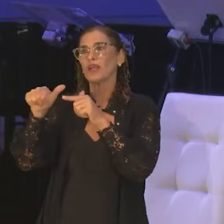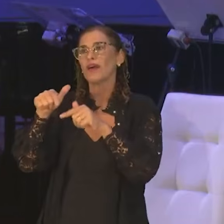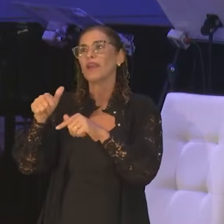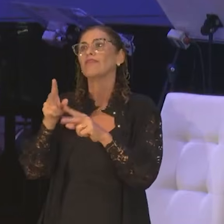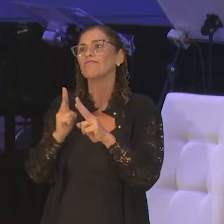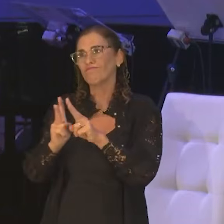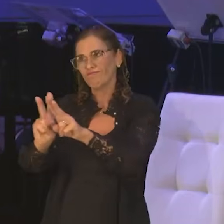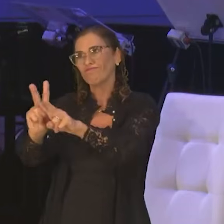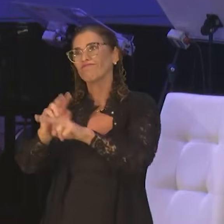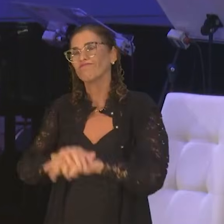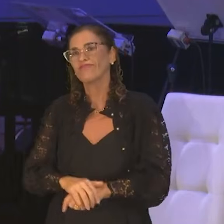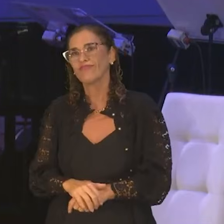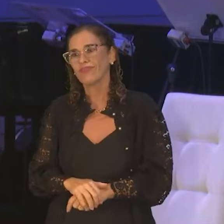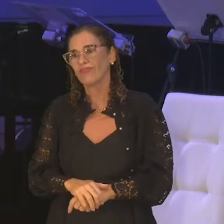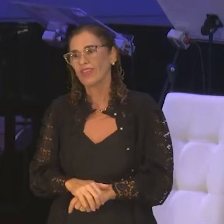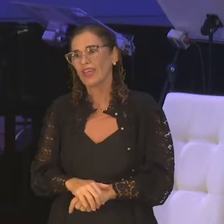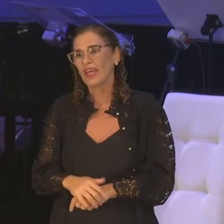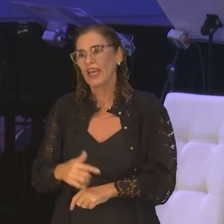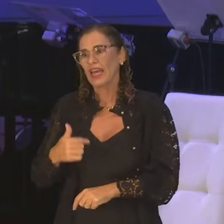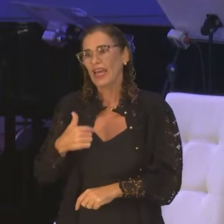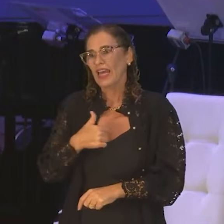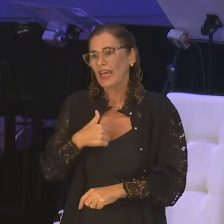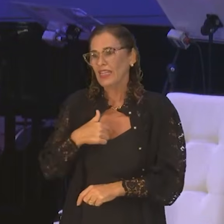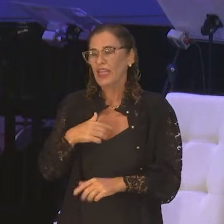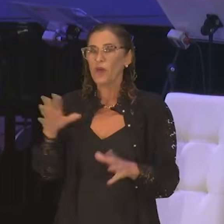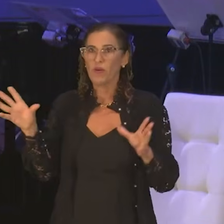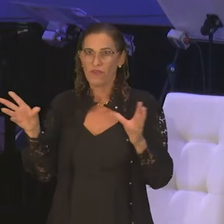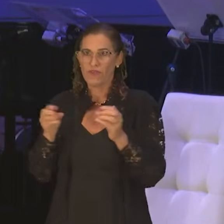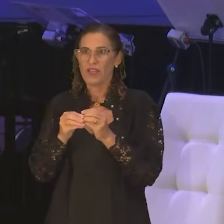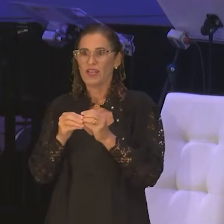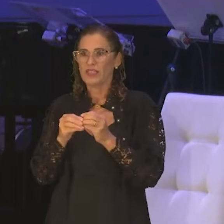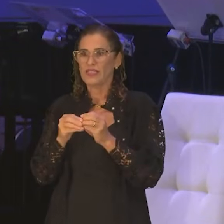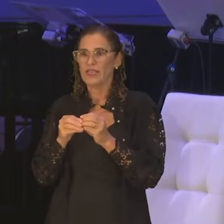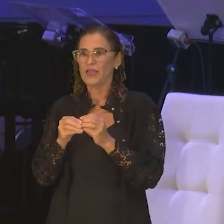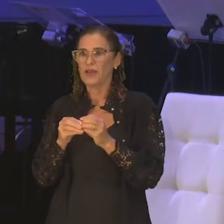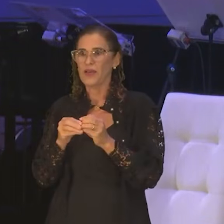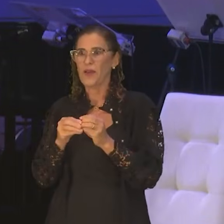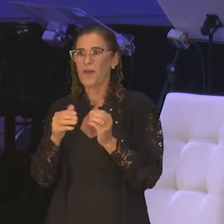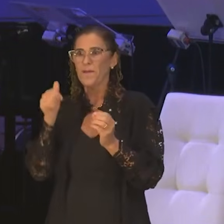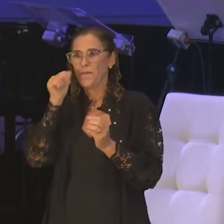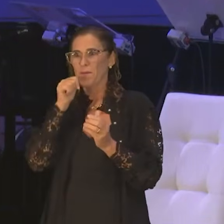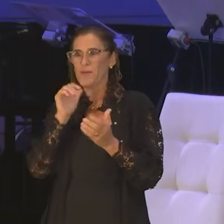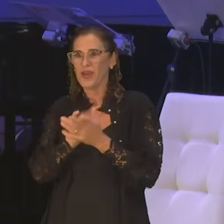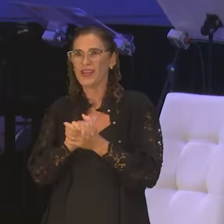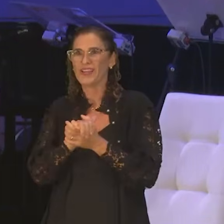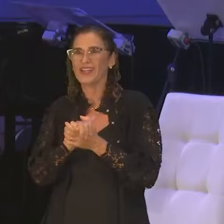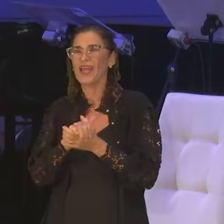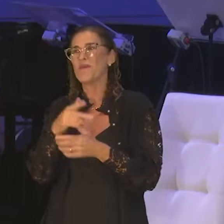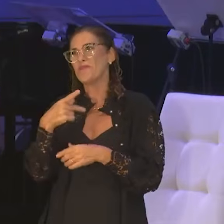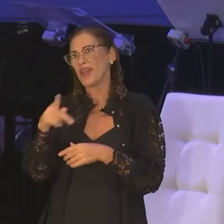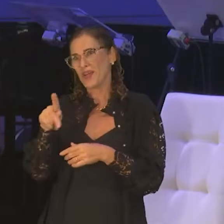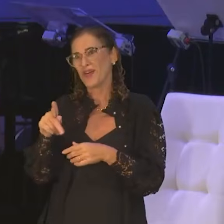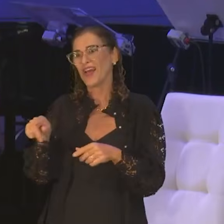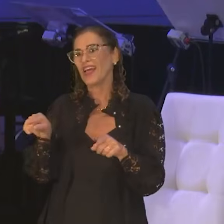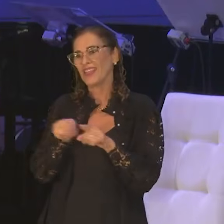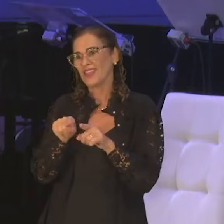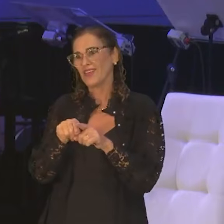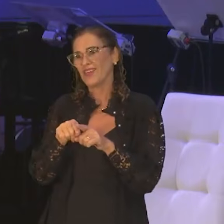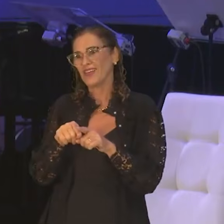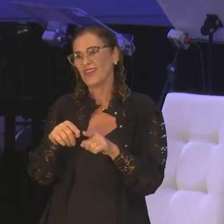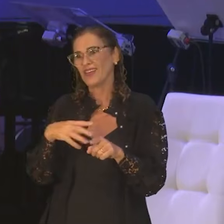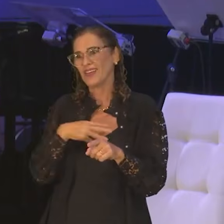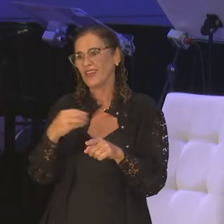continue. Eu tenho, para finalizar, minha esposa se chama Marisol, é paraguaia, meu filho é também